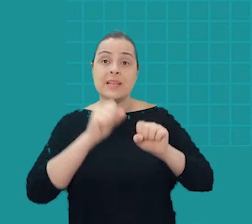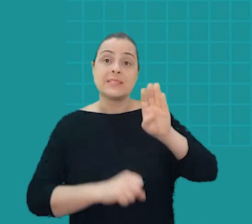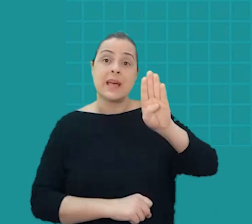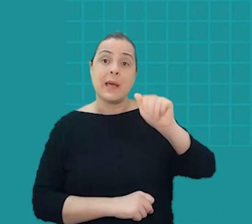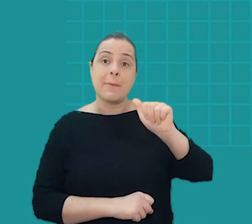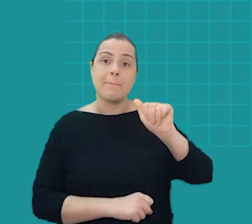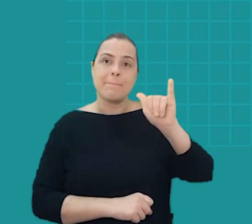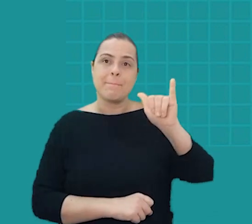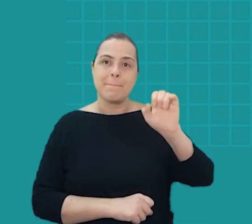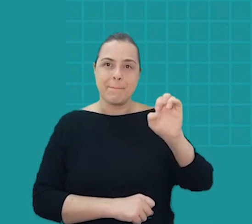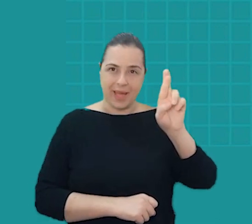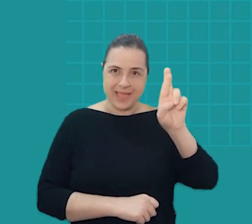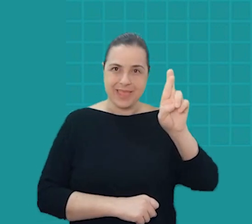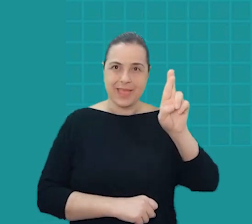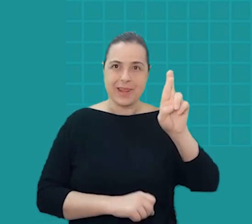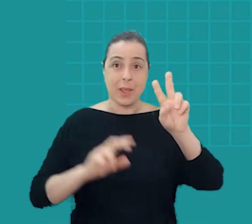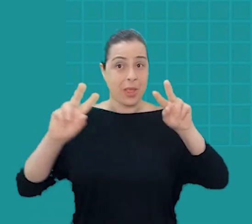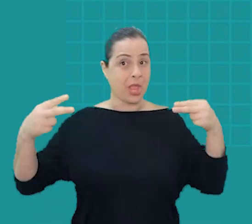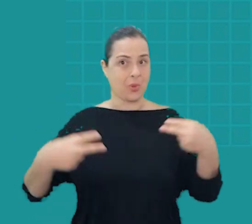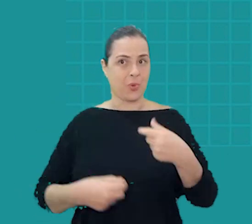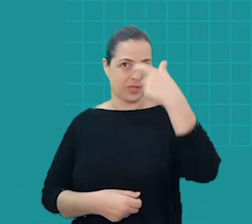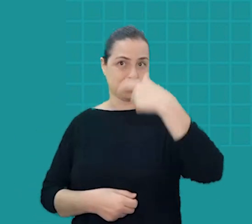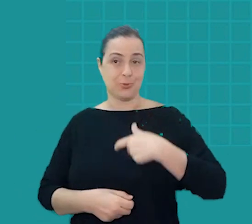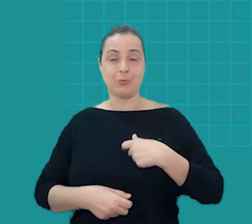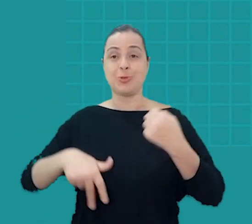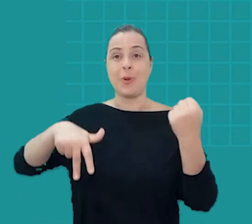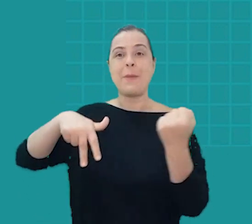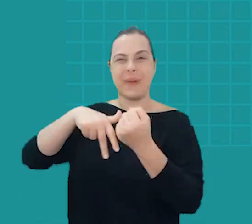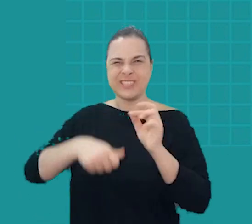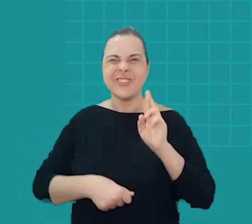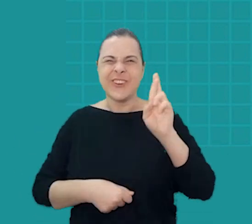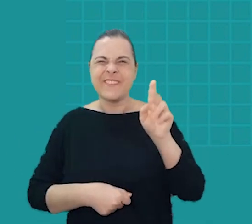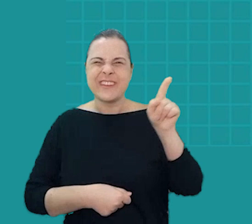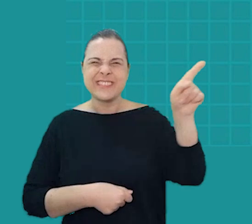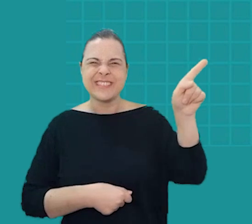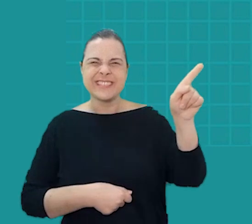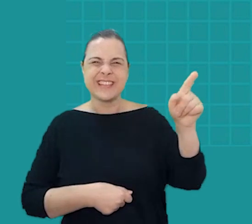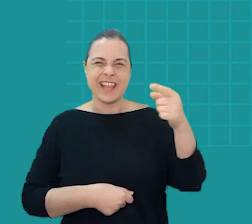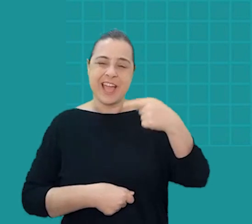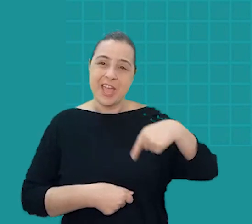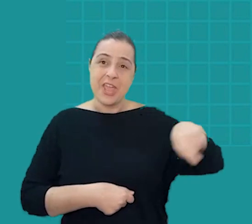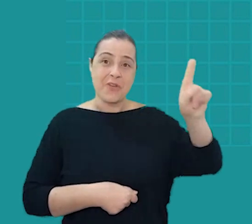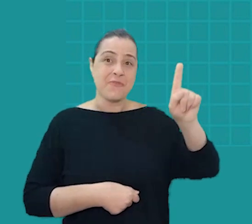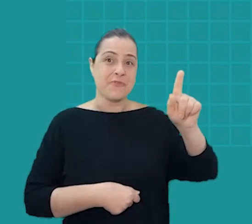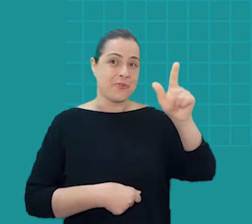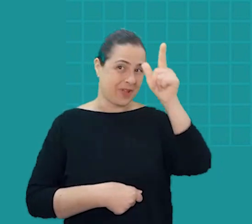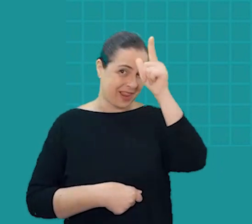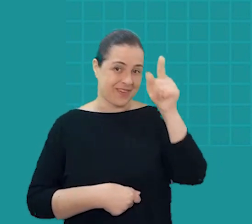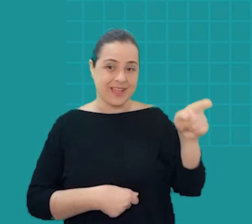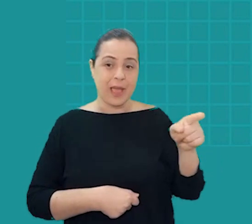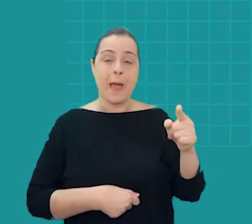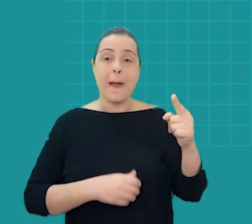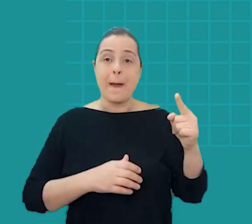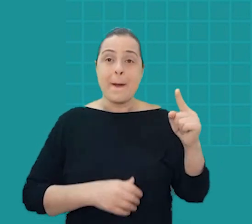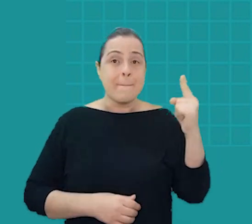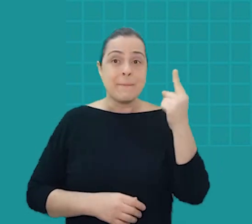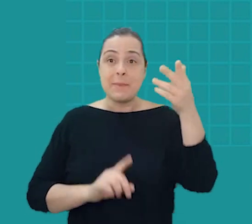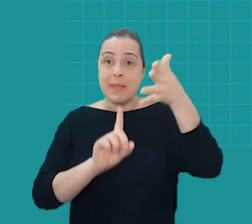identificando, resolvi experimentar tudo da faculdade, então fiz coisa de sustentabilidade e tal, que